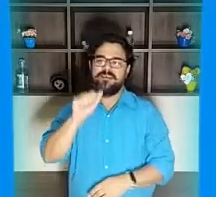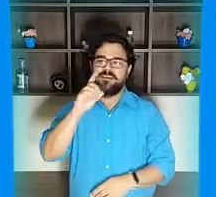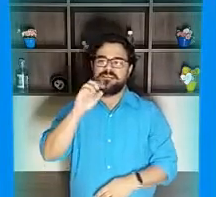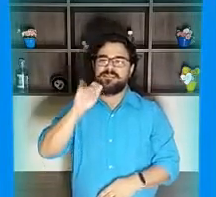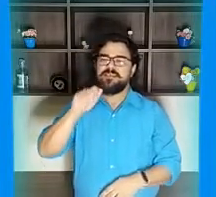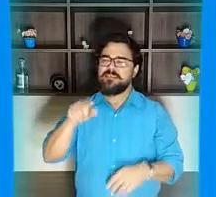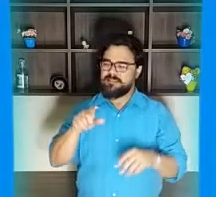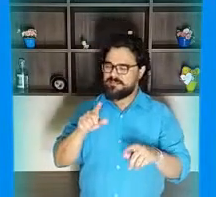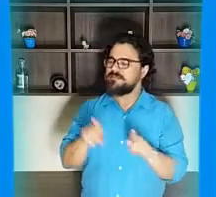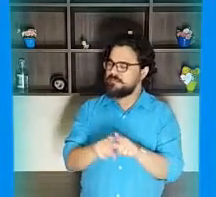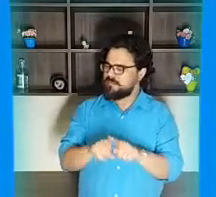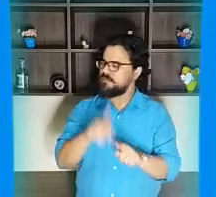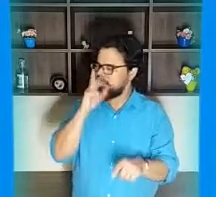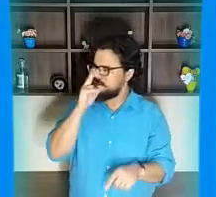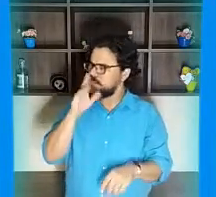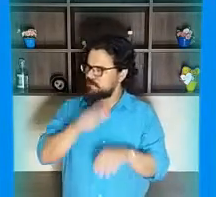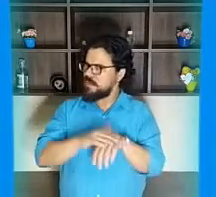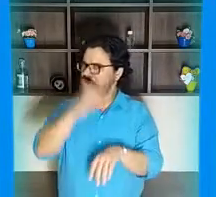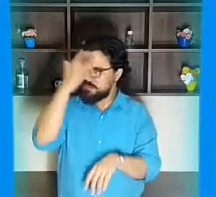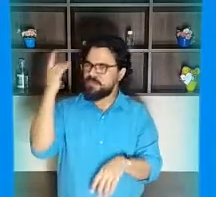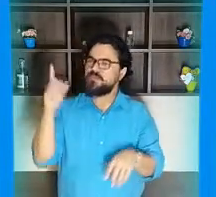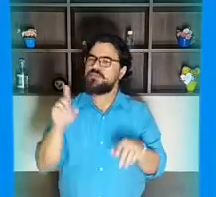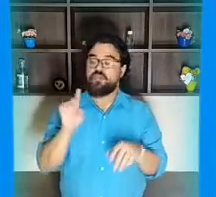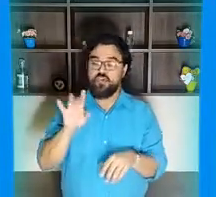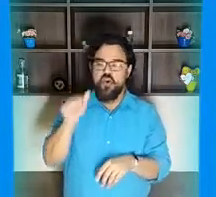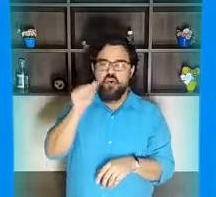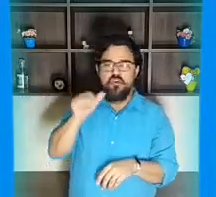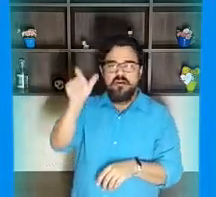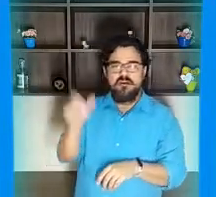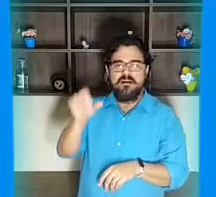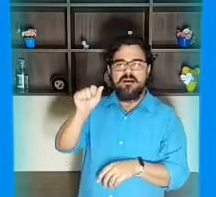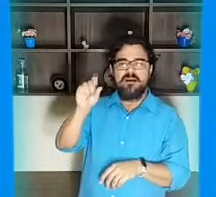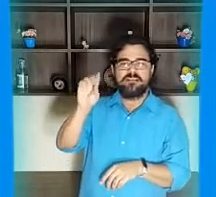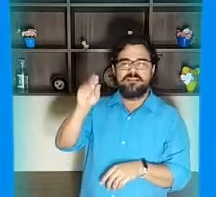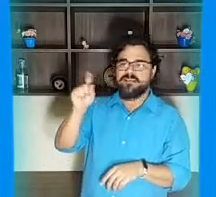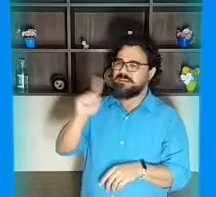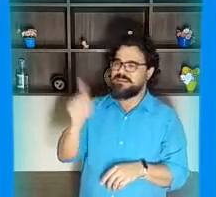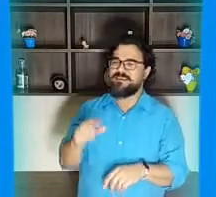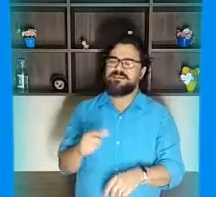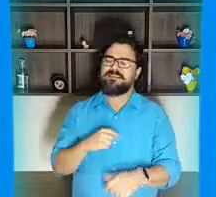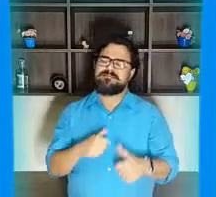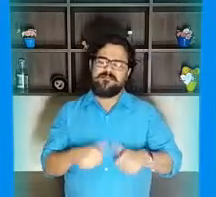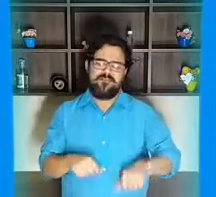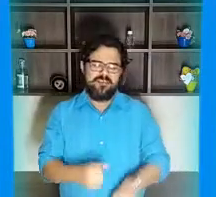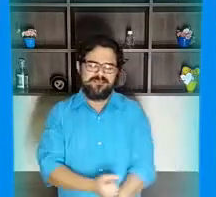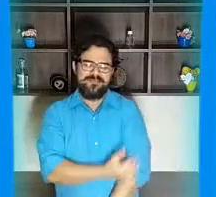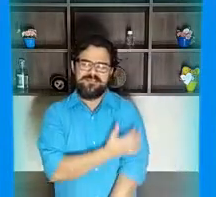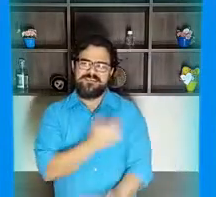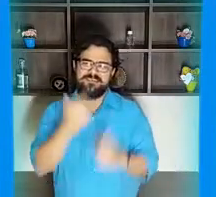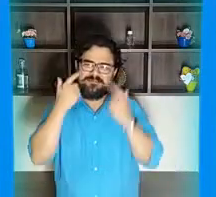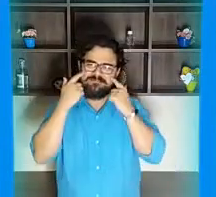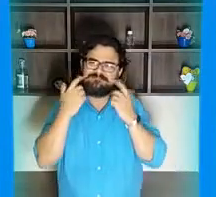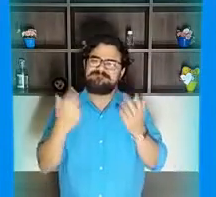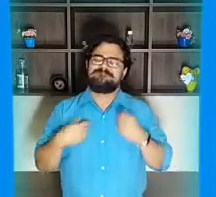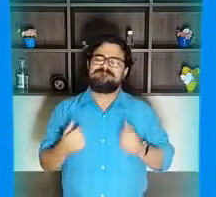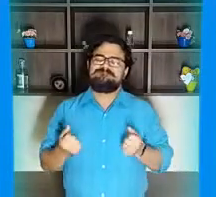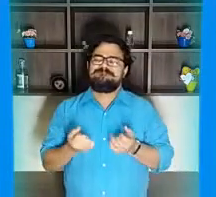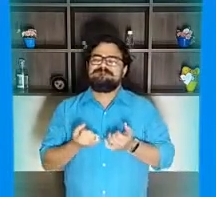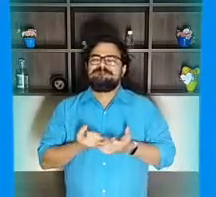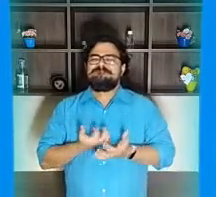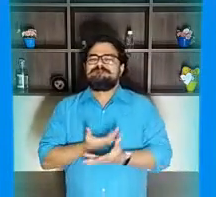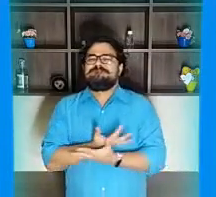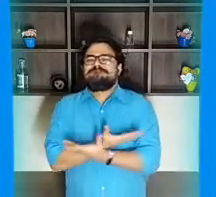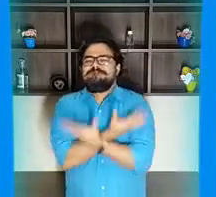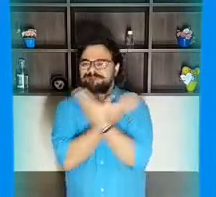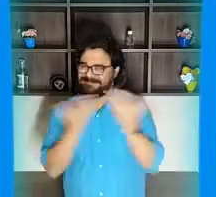também, hein? Não foi só a Adriana, ah, não. Ah, gente, fala isso não. Bom, que bom, que bom. Isso é muito bom. É para isso que a gente está aqui.